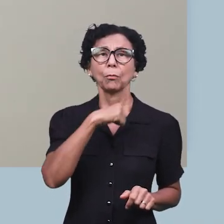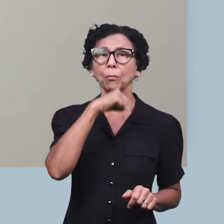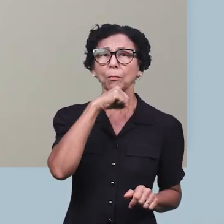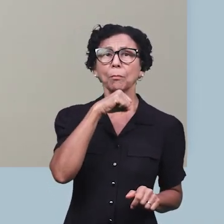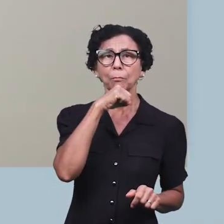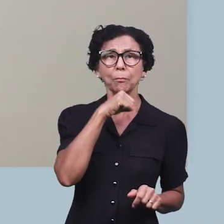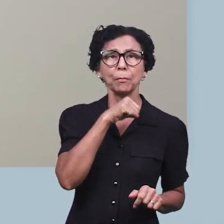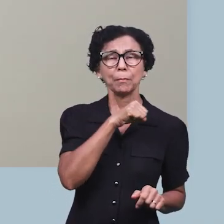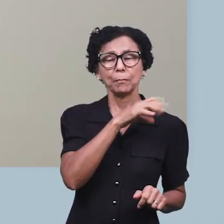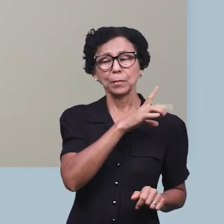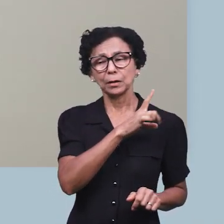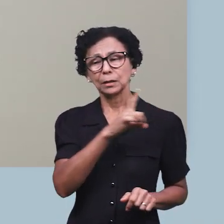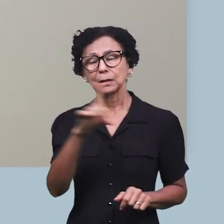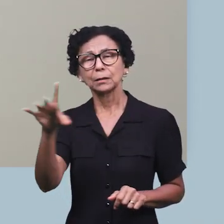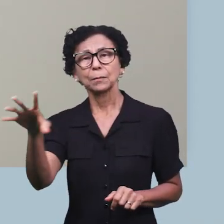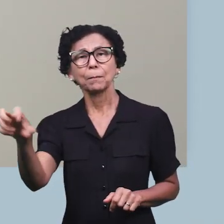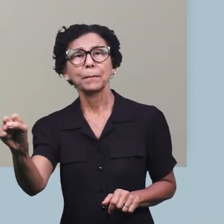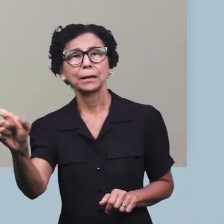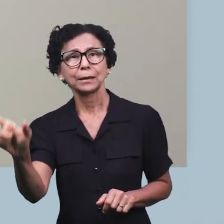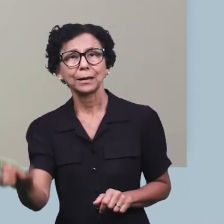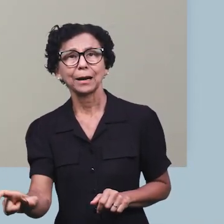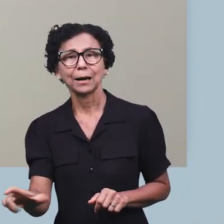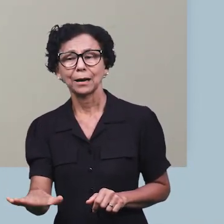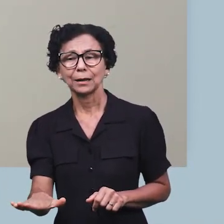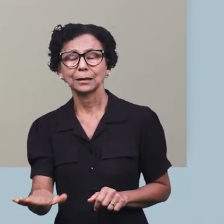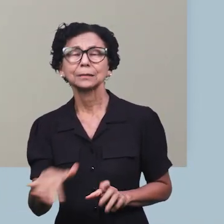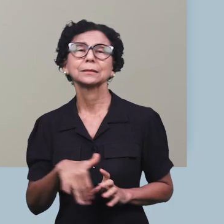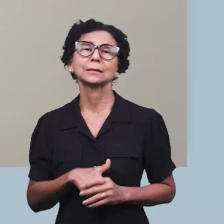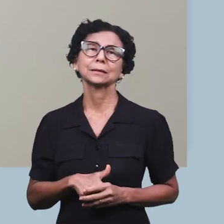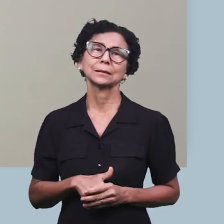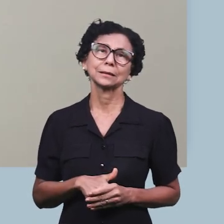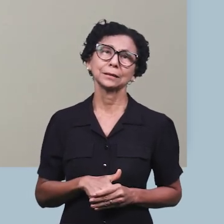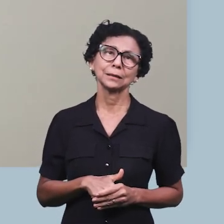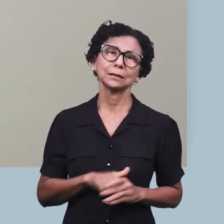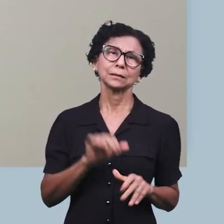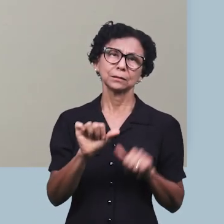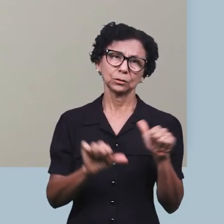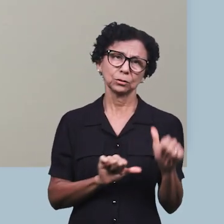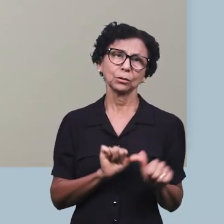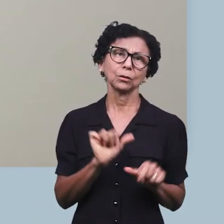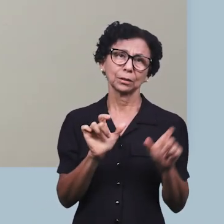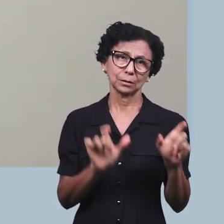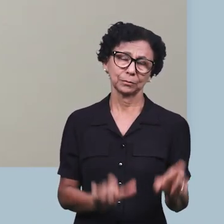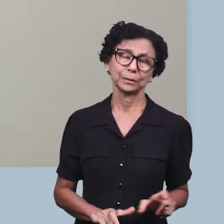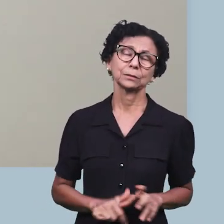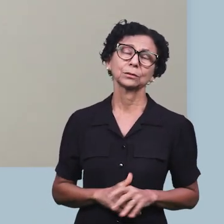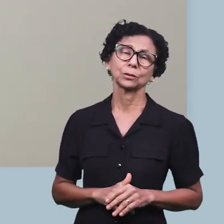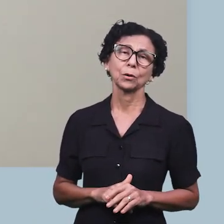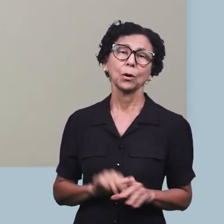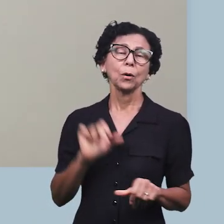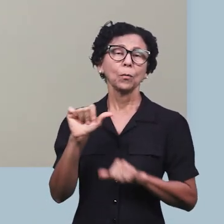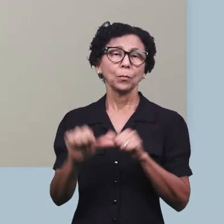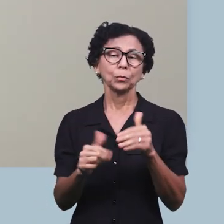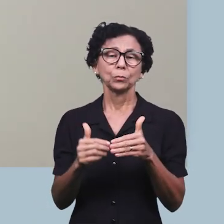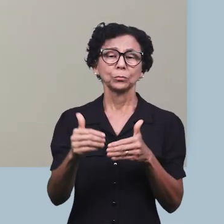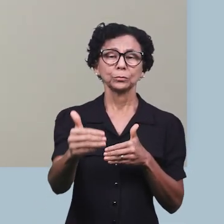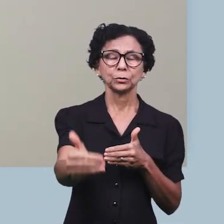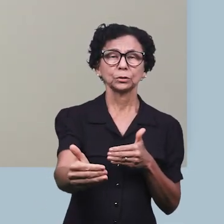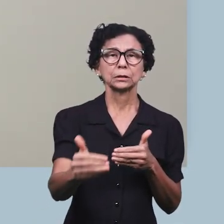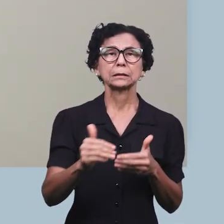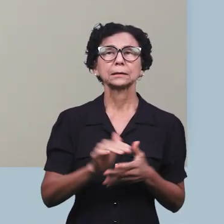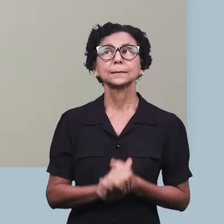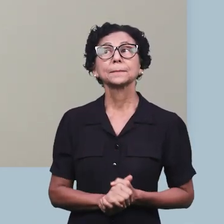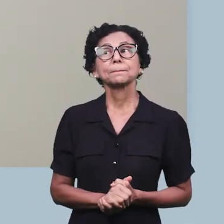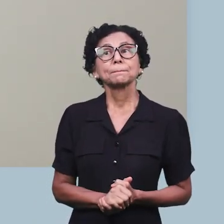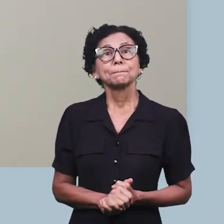pai ou qualquer outra pessoa que venha ser trocada ali no momento daquela rotina que a criança